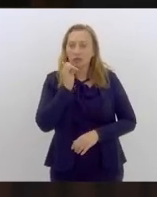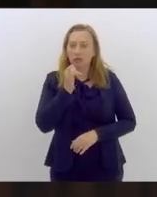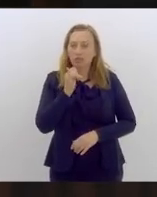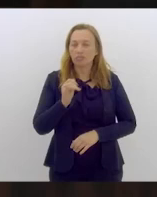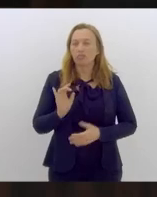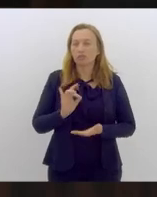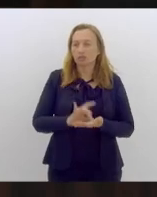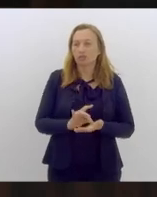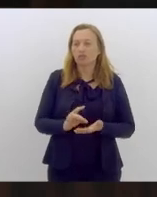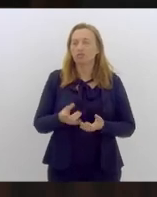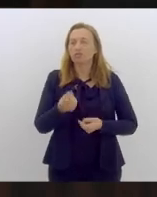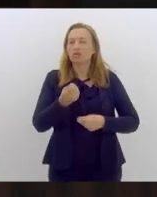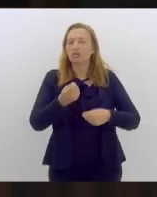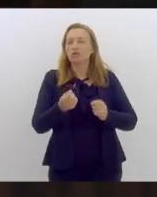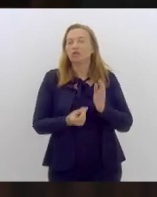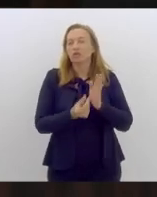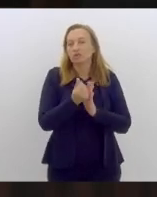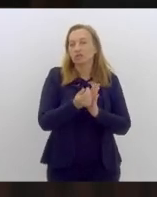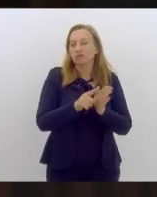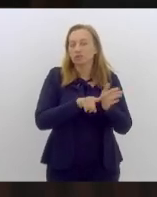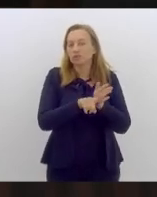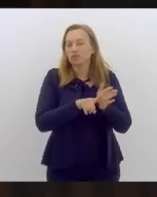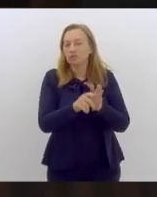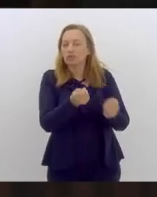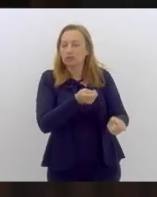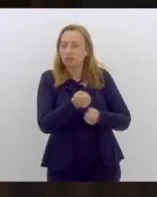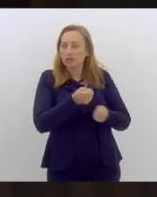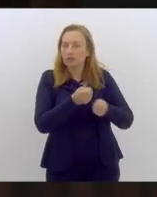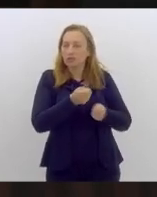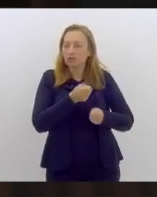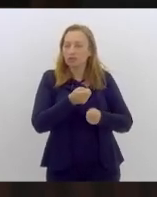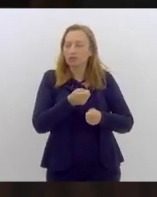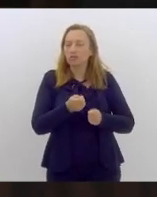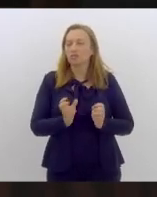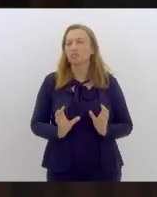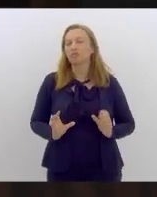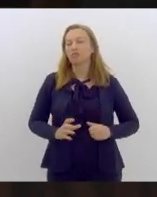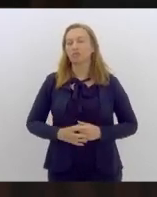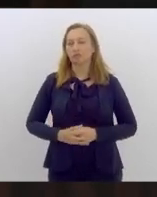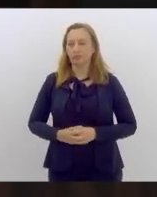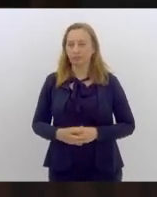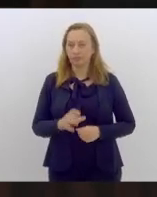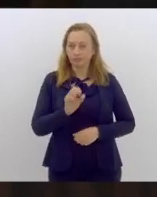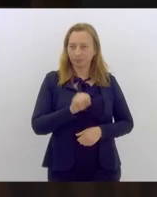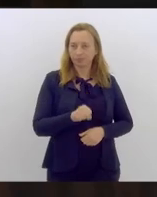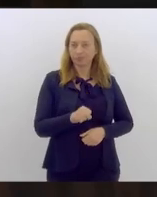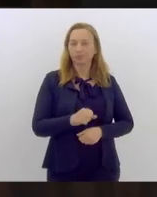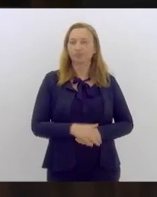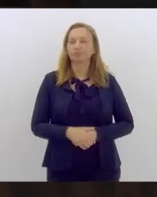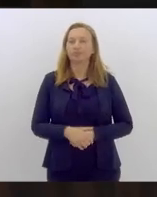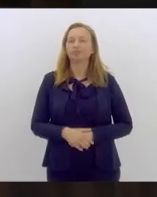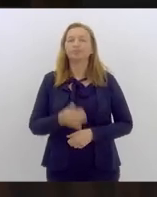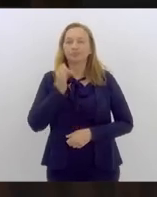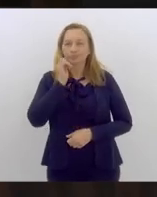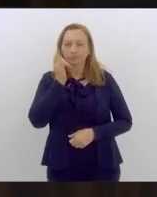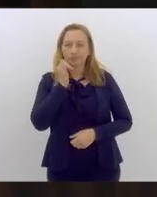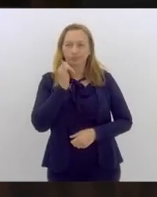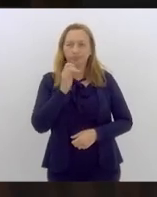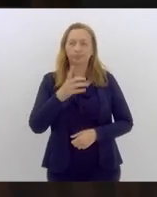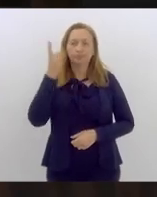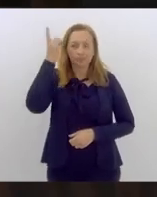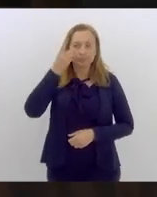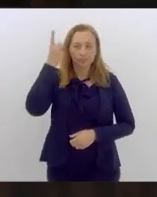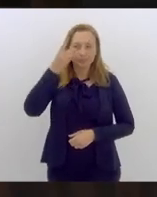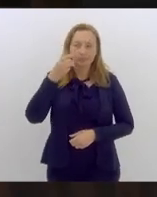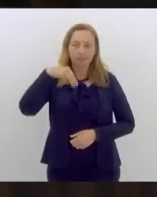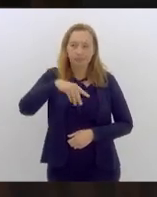original. E de orçamento, finanças, fiscalização financeira e controle, favorável. Relatores, deputado